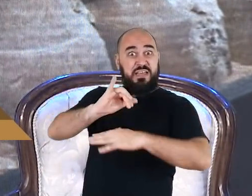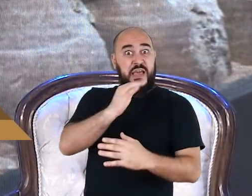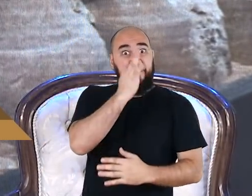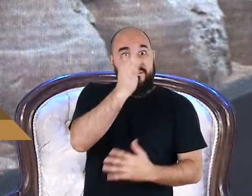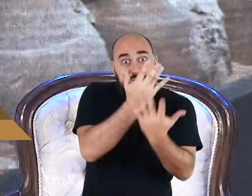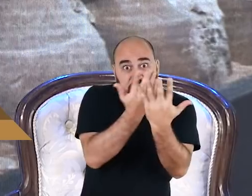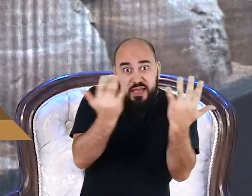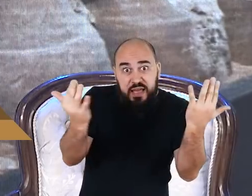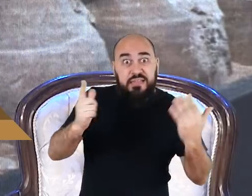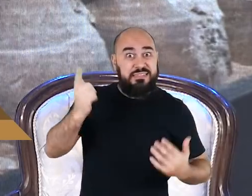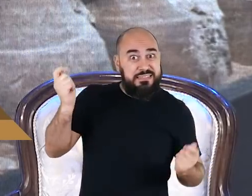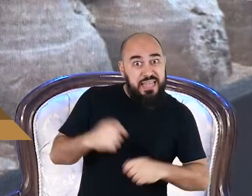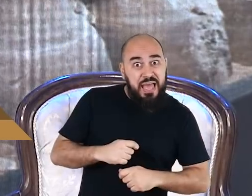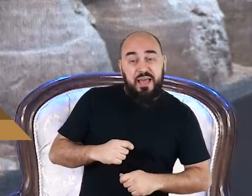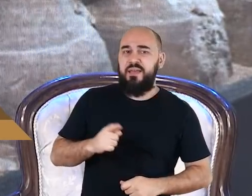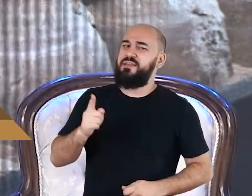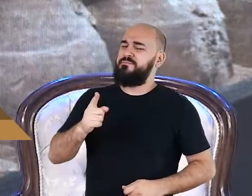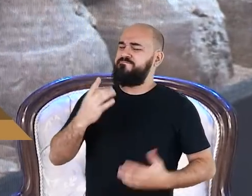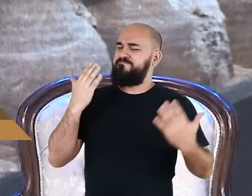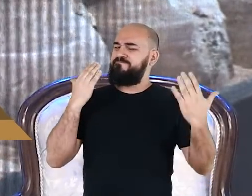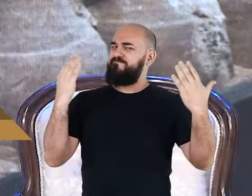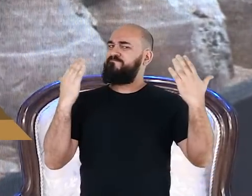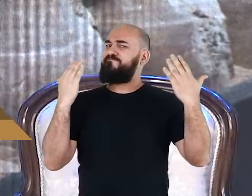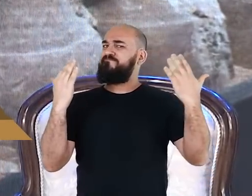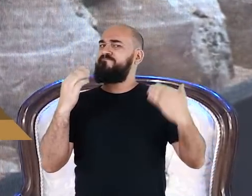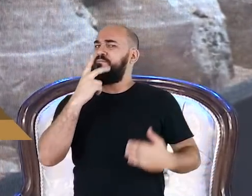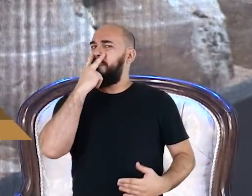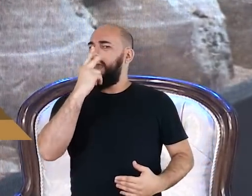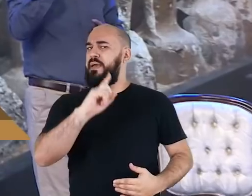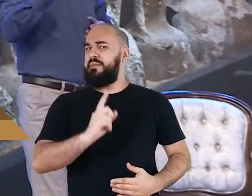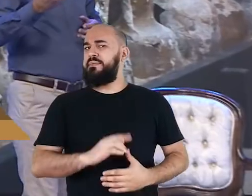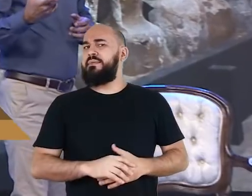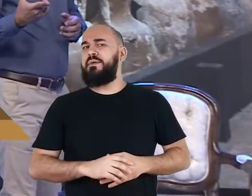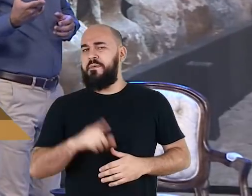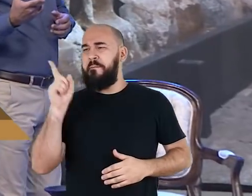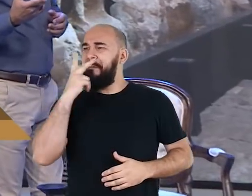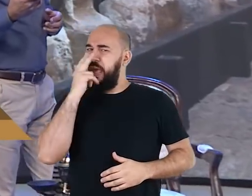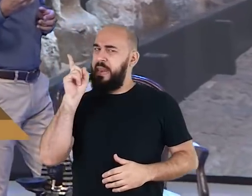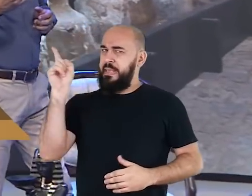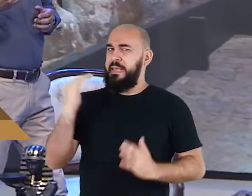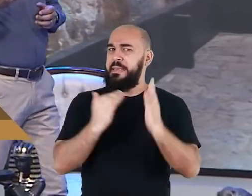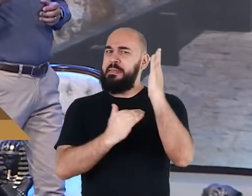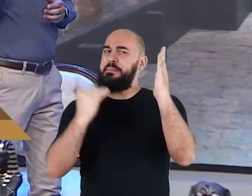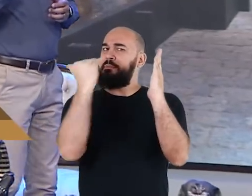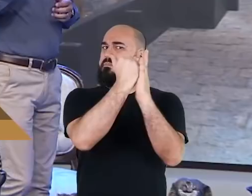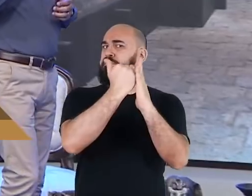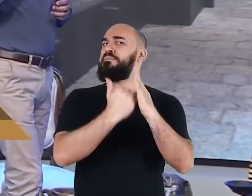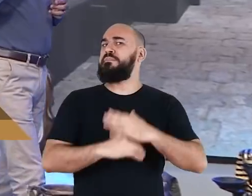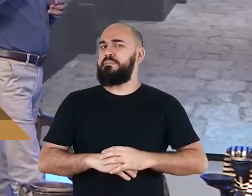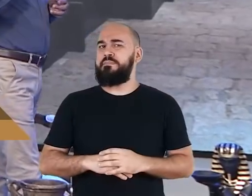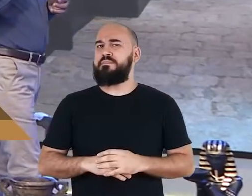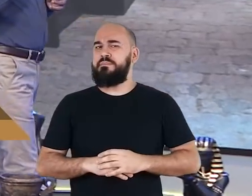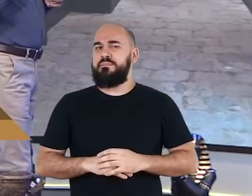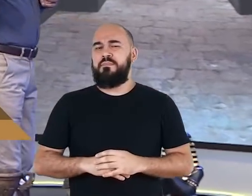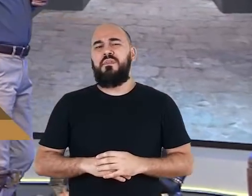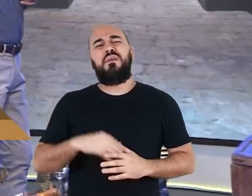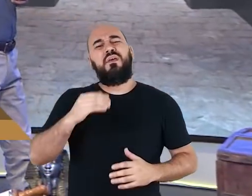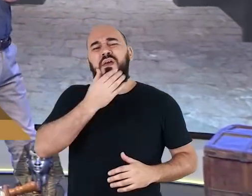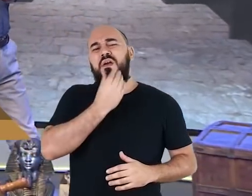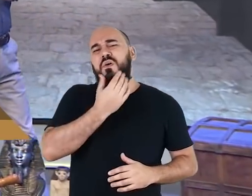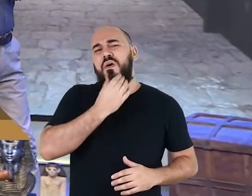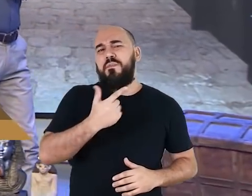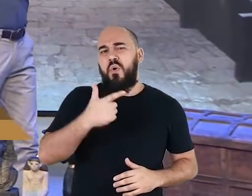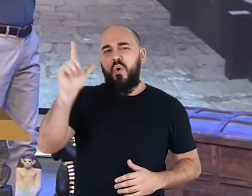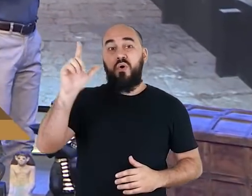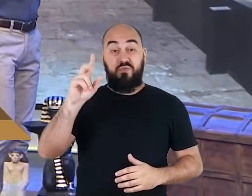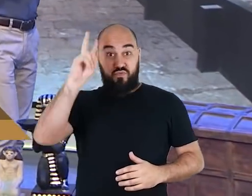antigo apresenta, então tudo seria um exagero. Falando em historiadores antigos, Diodoro Sículos, que foi um